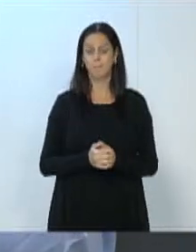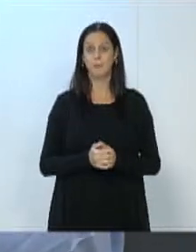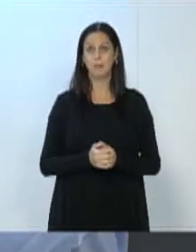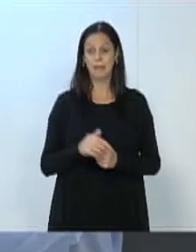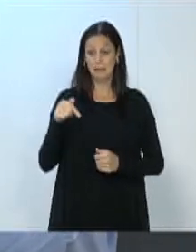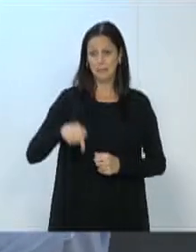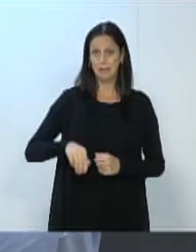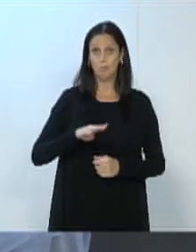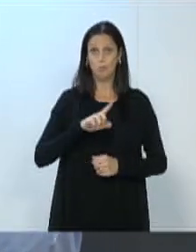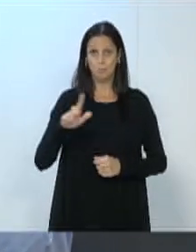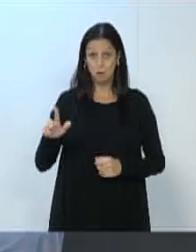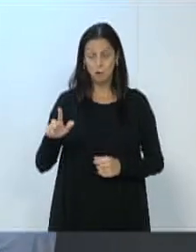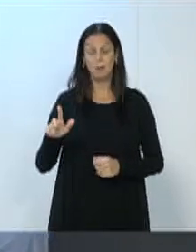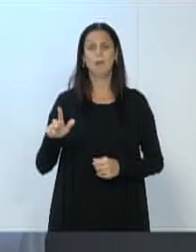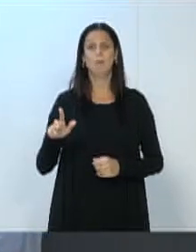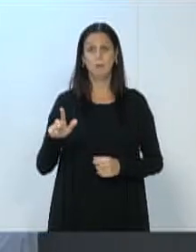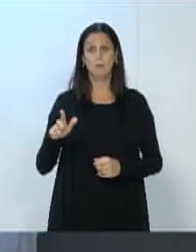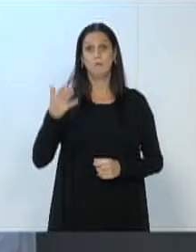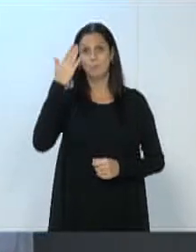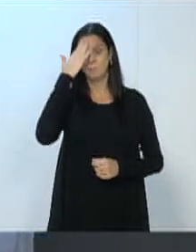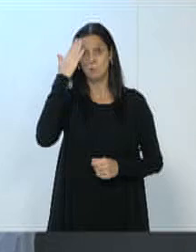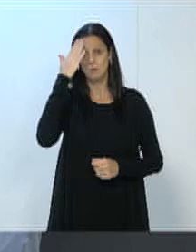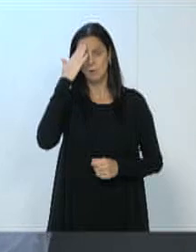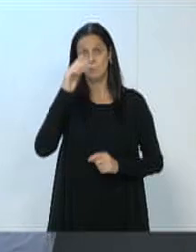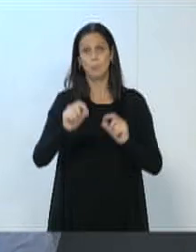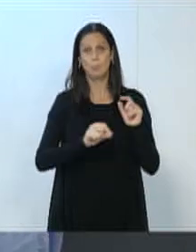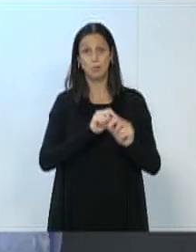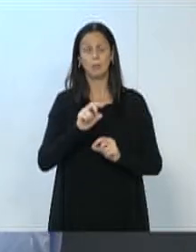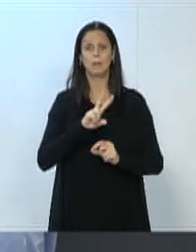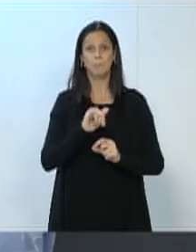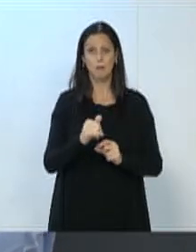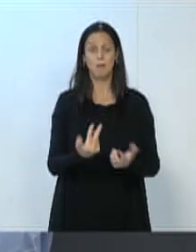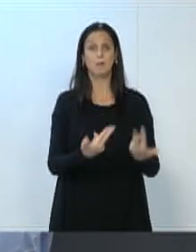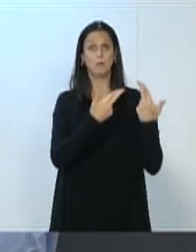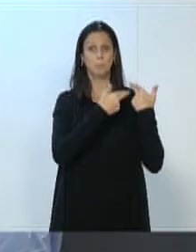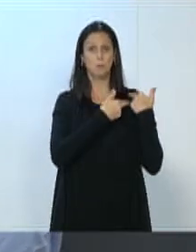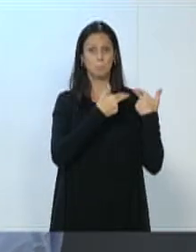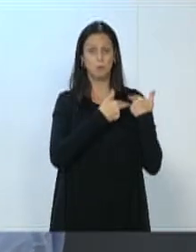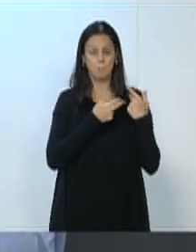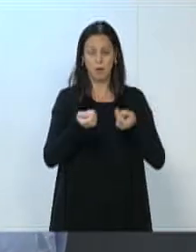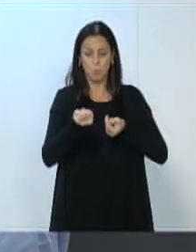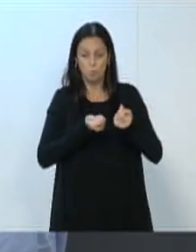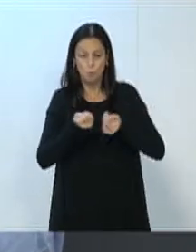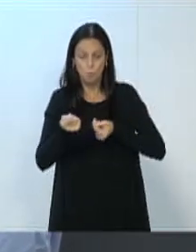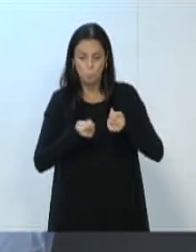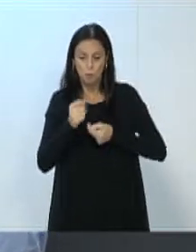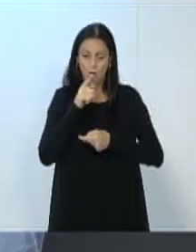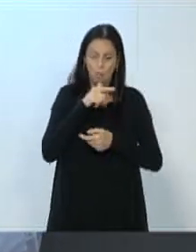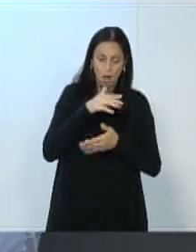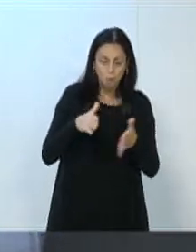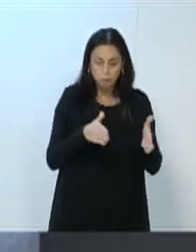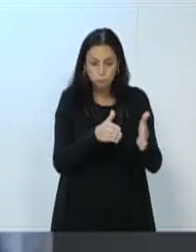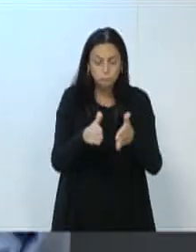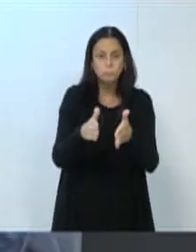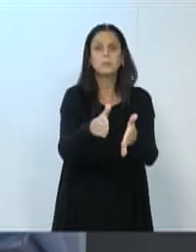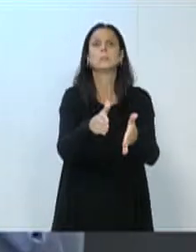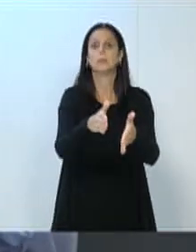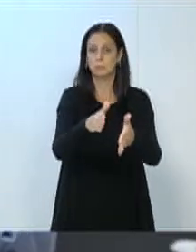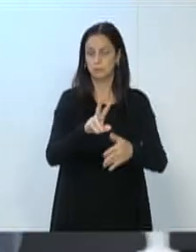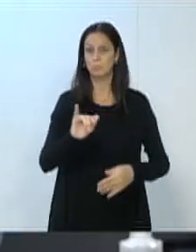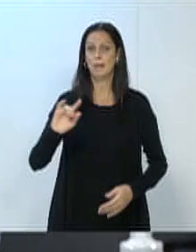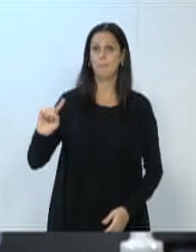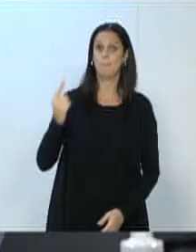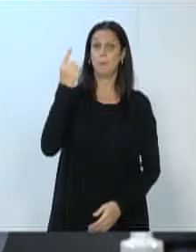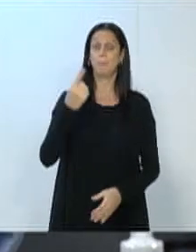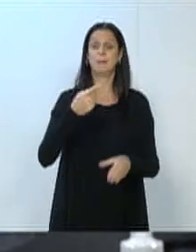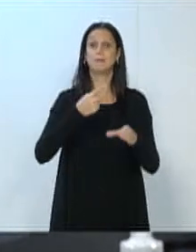vai ser a nível de Brasil sistema de monitoramento do Rio 8 milhões e poucos gastos sistema de monitoramento da vai ser